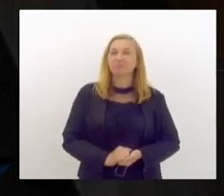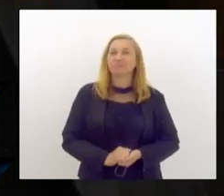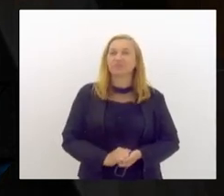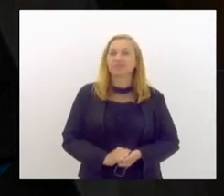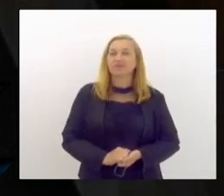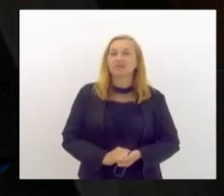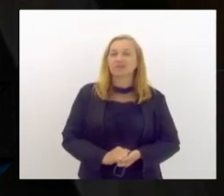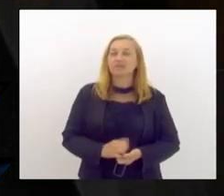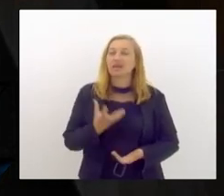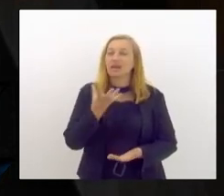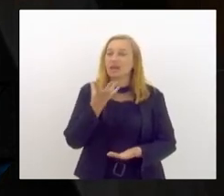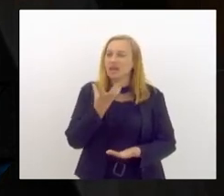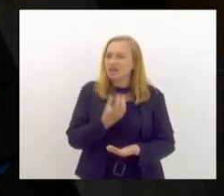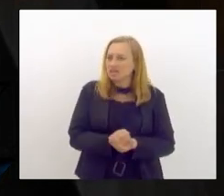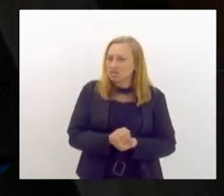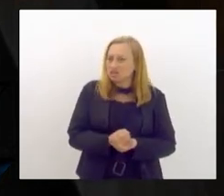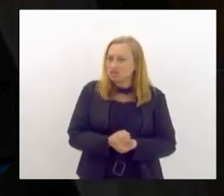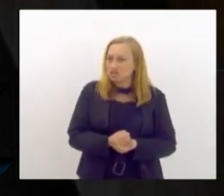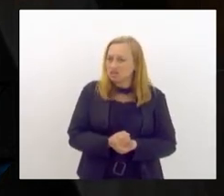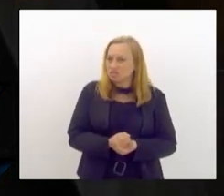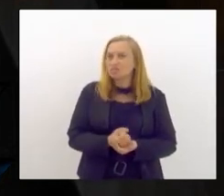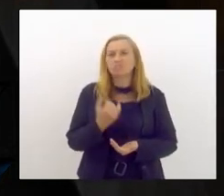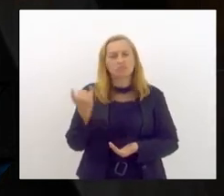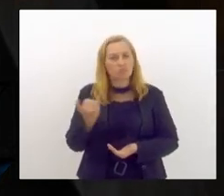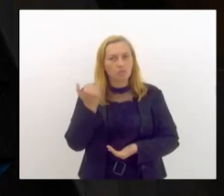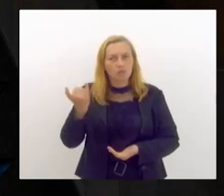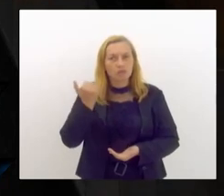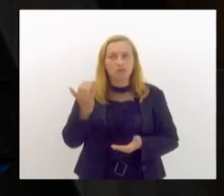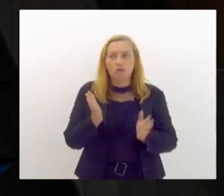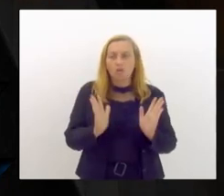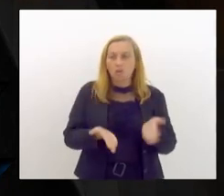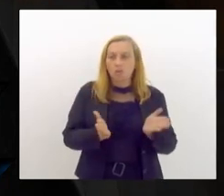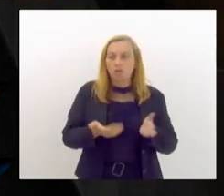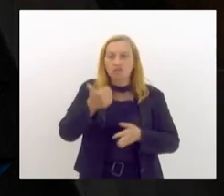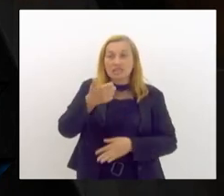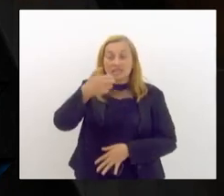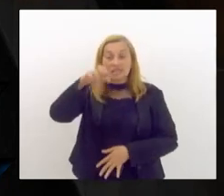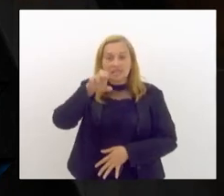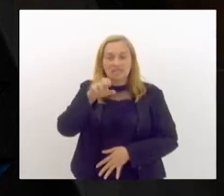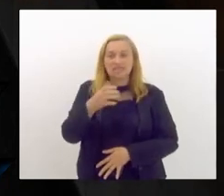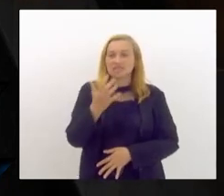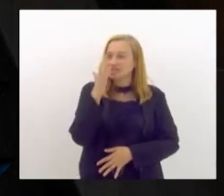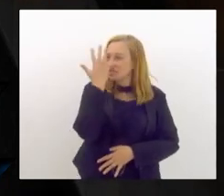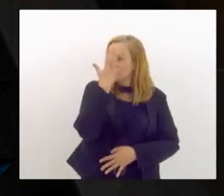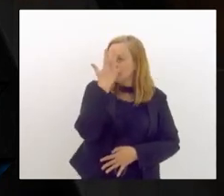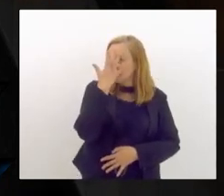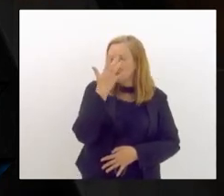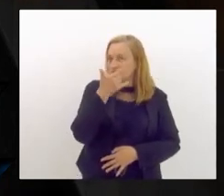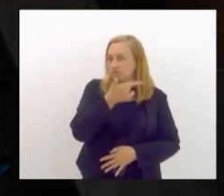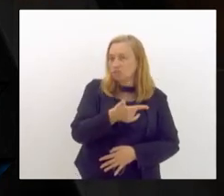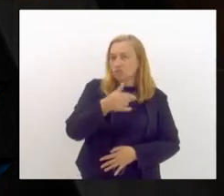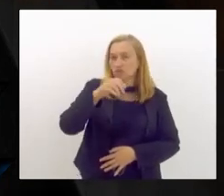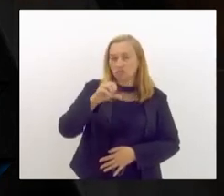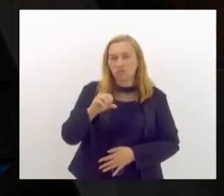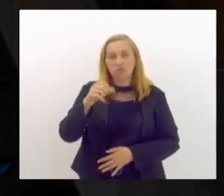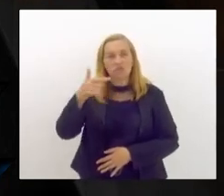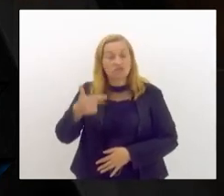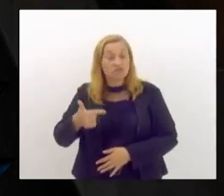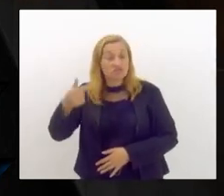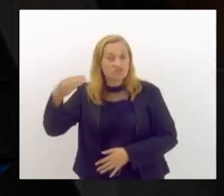quer fazer um registro significativo. Hoje é 15 de fevereiro de